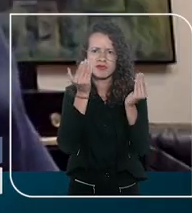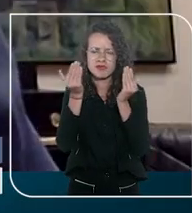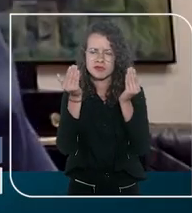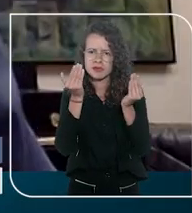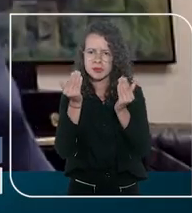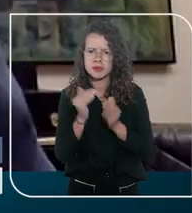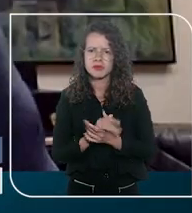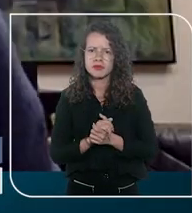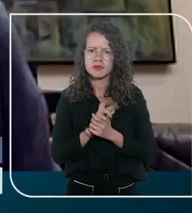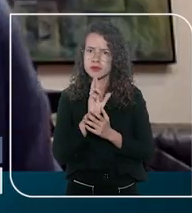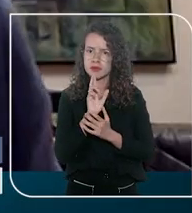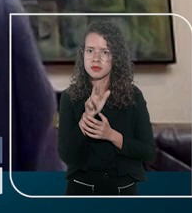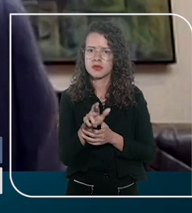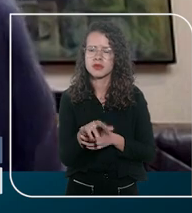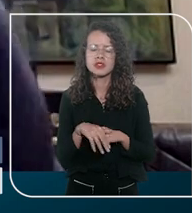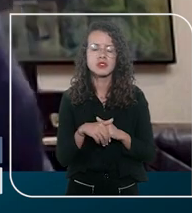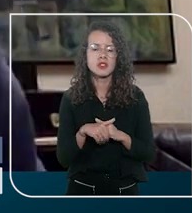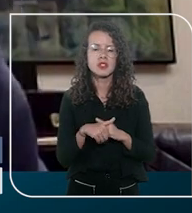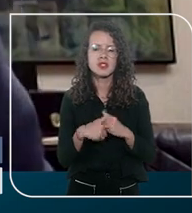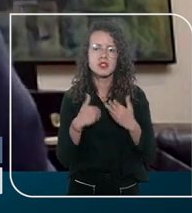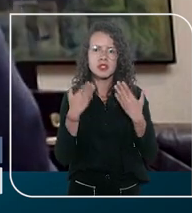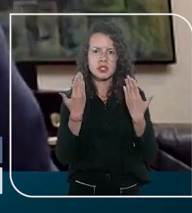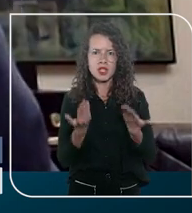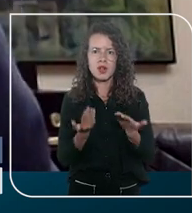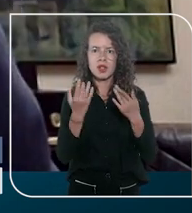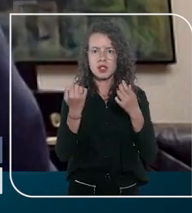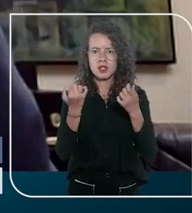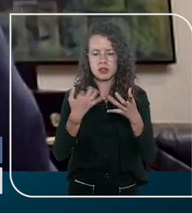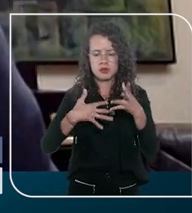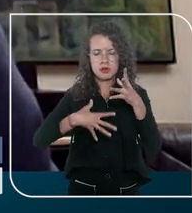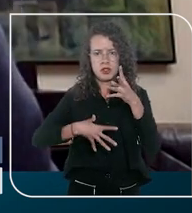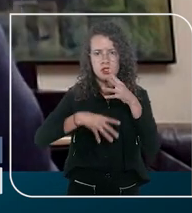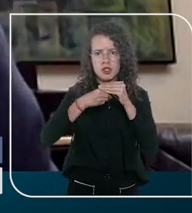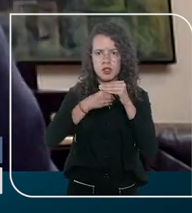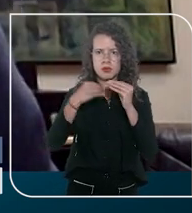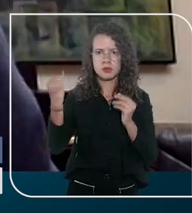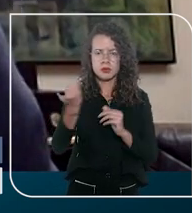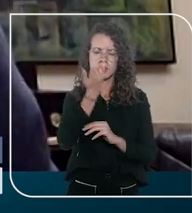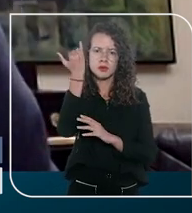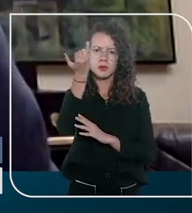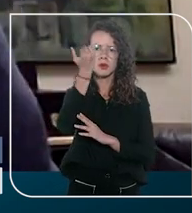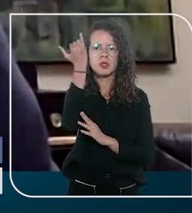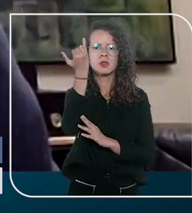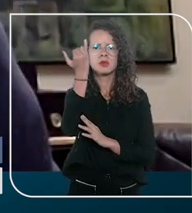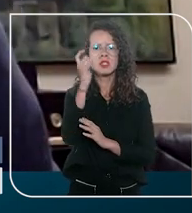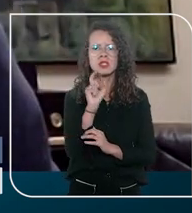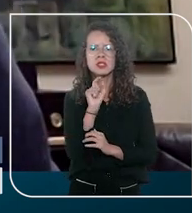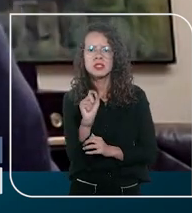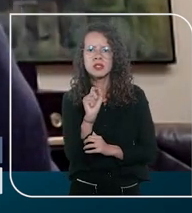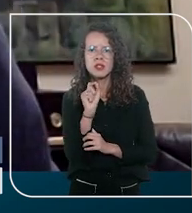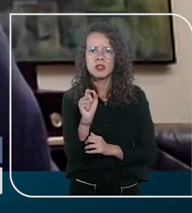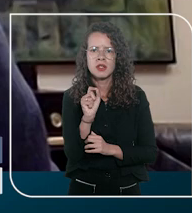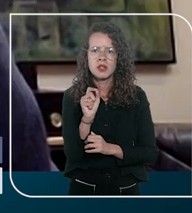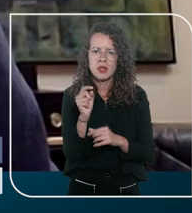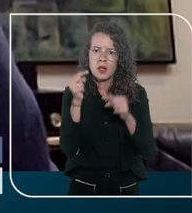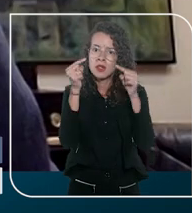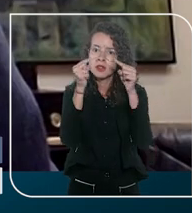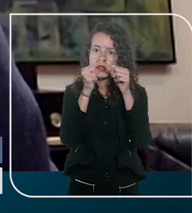Fátima, eu não poderia deixar de tratar, em cumprimento do que eu falei, que eu acho que é bastante importante, com relação